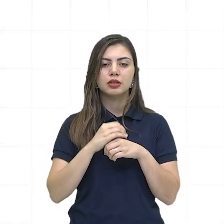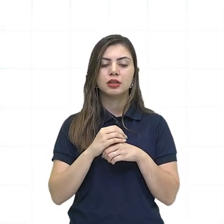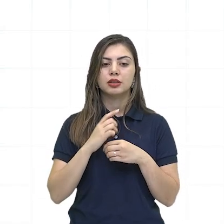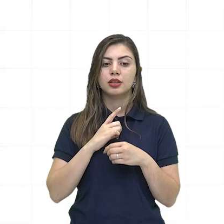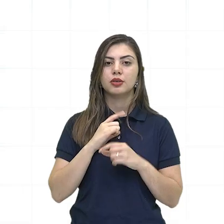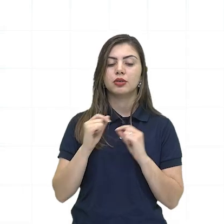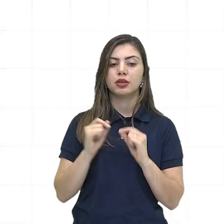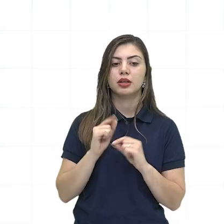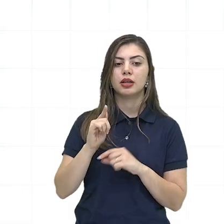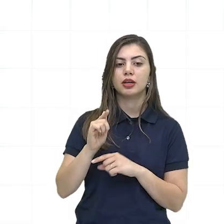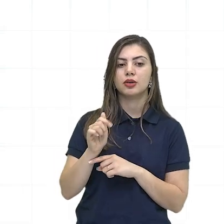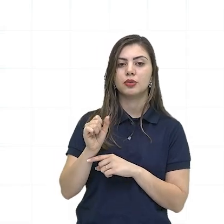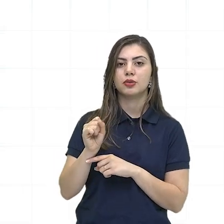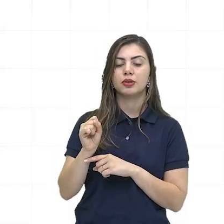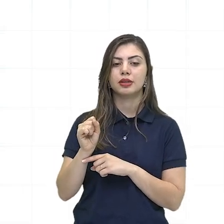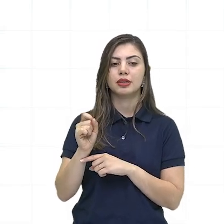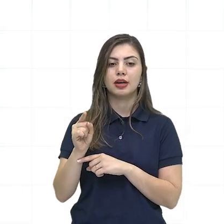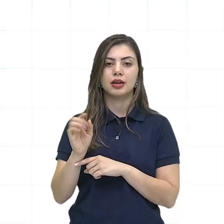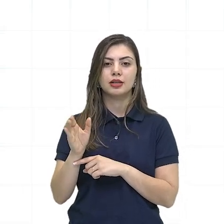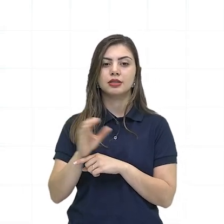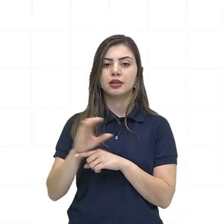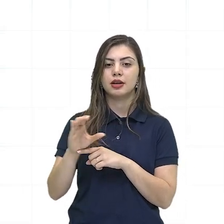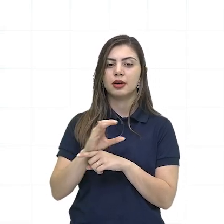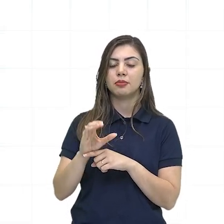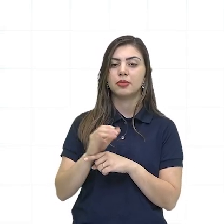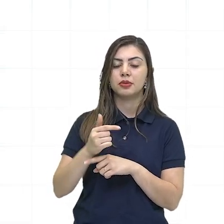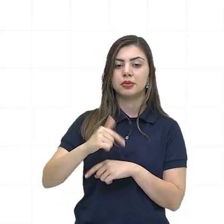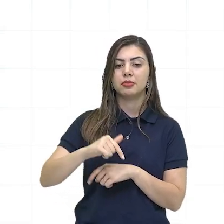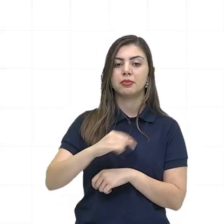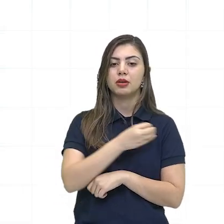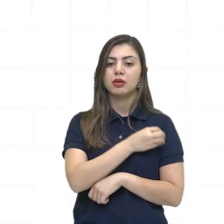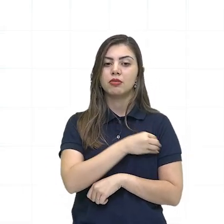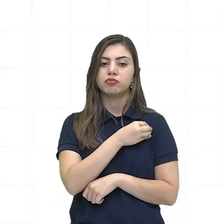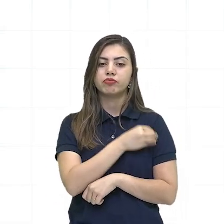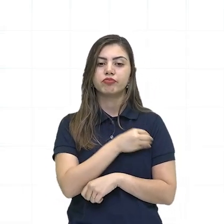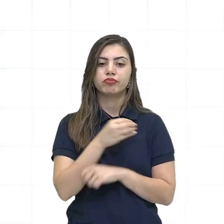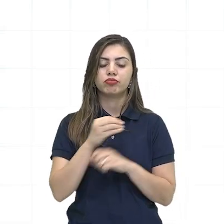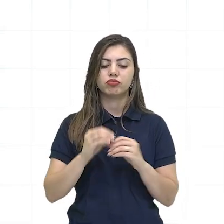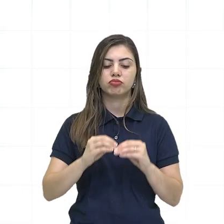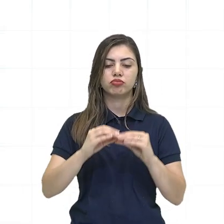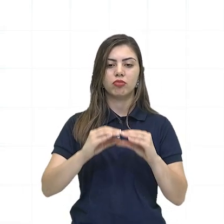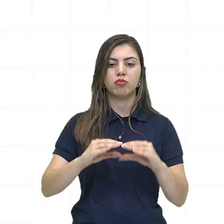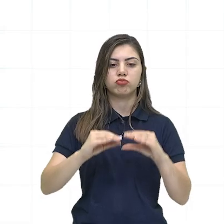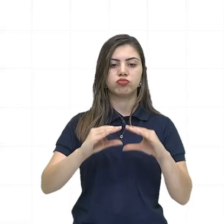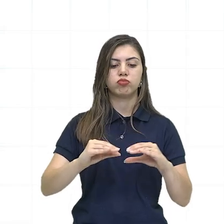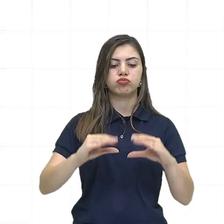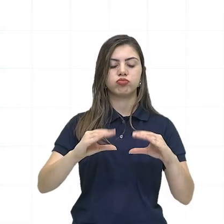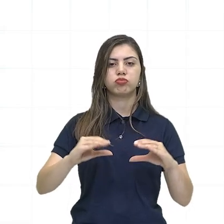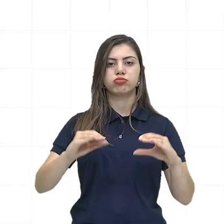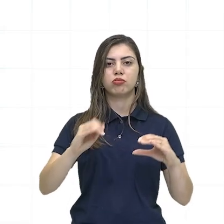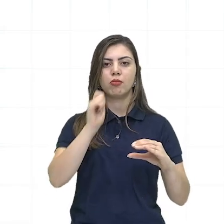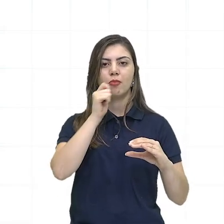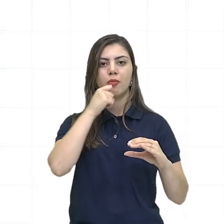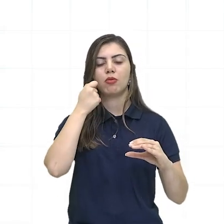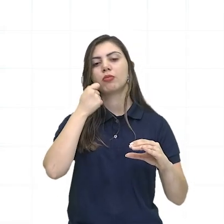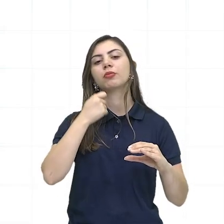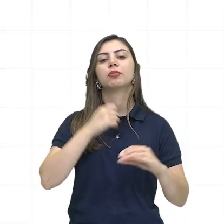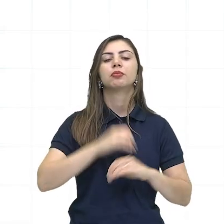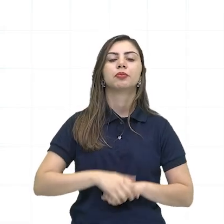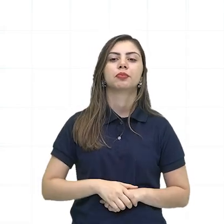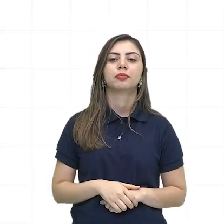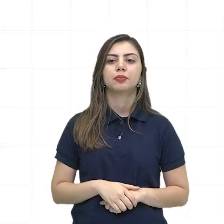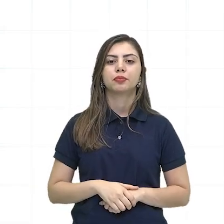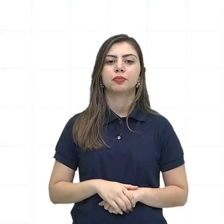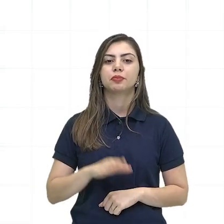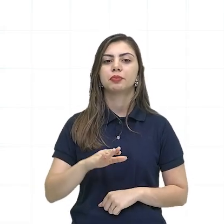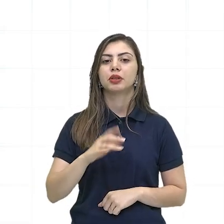e álcool. Essa fermentação ela é responsável pela textura macia e aerada do pão. Além